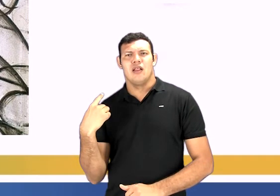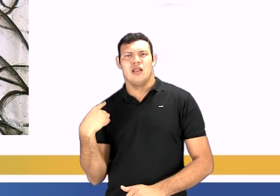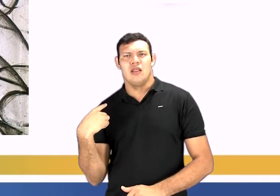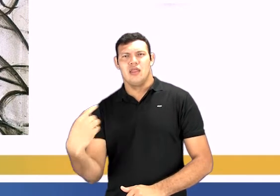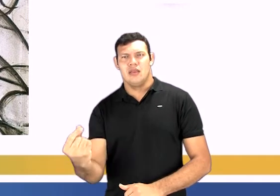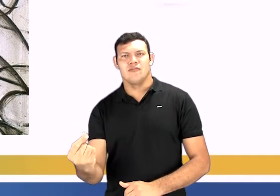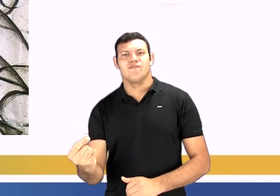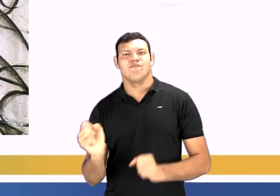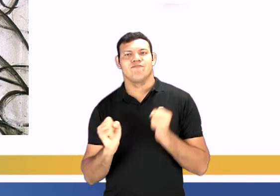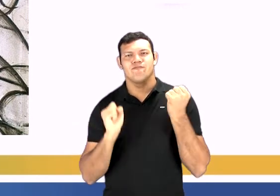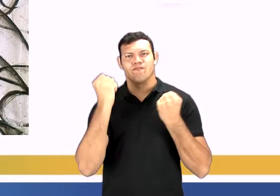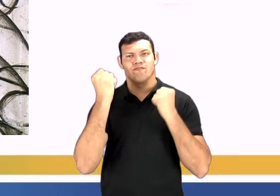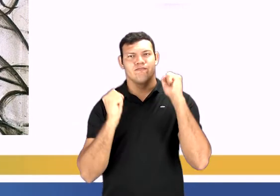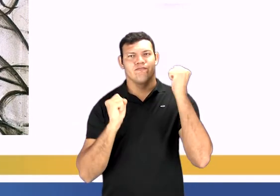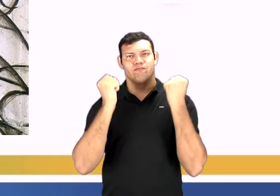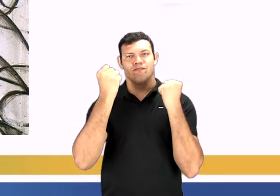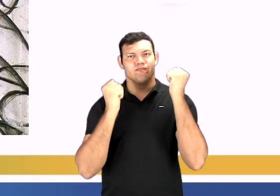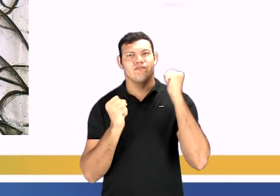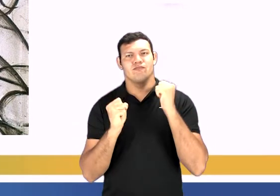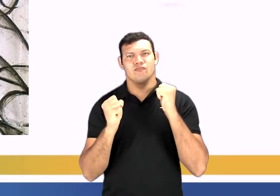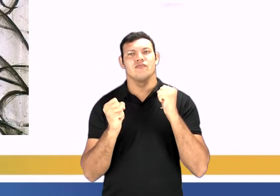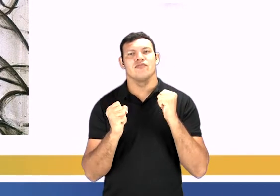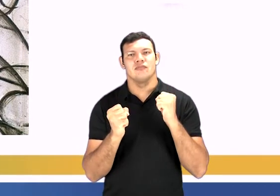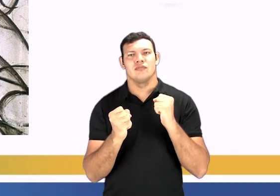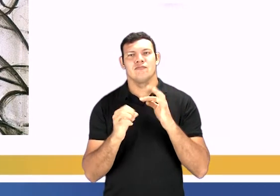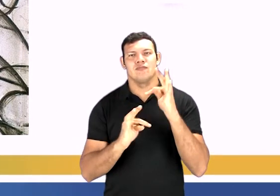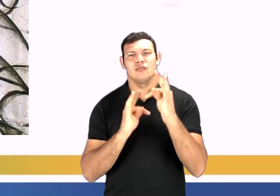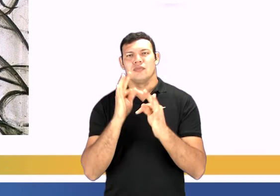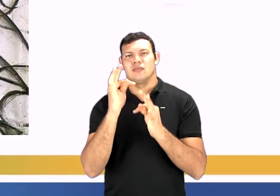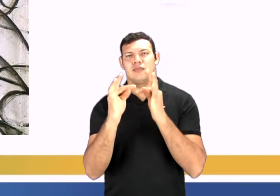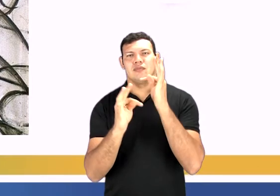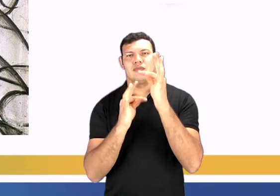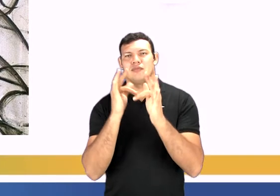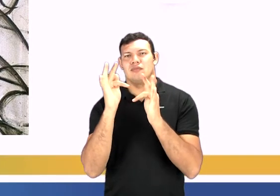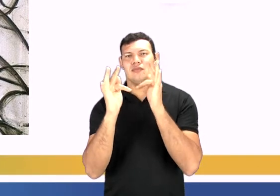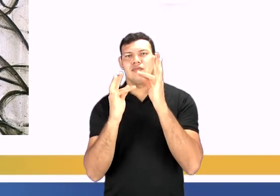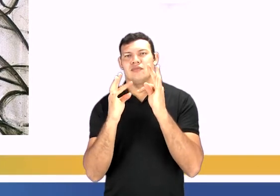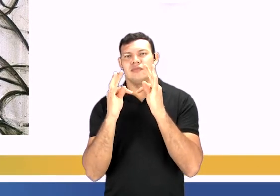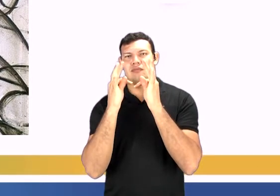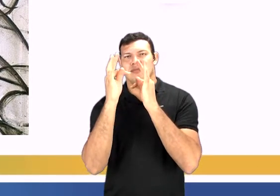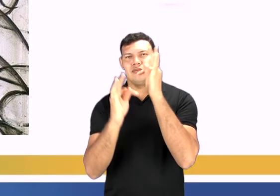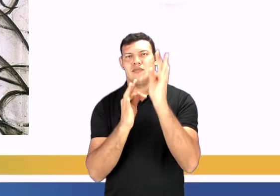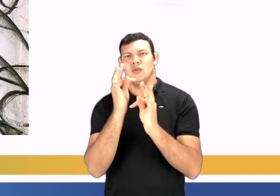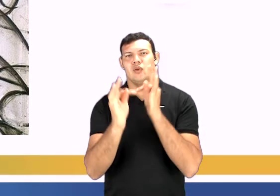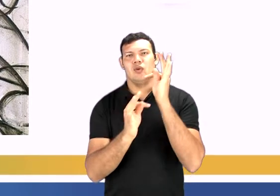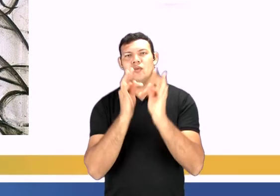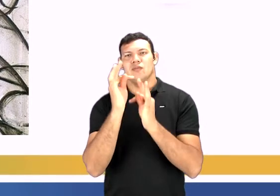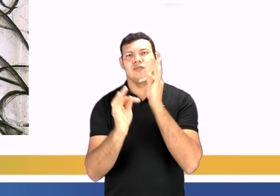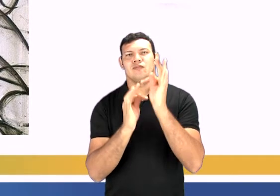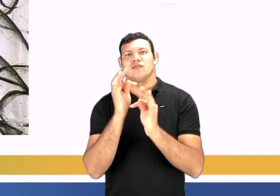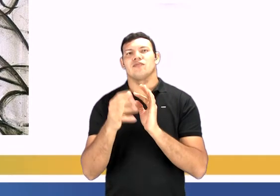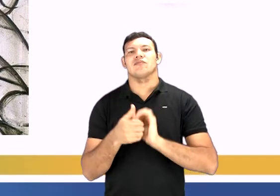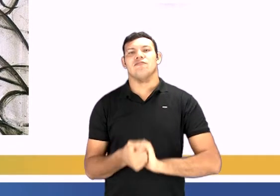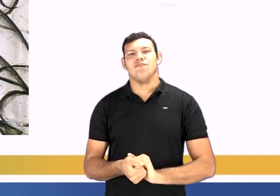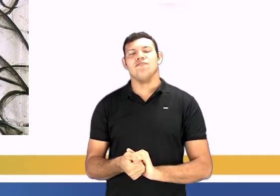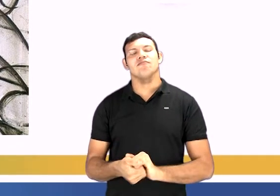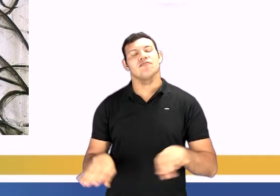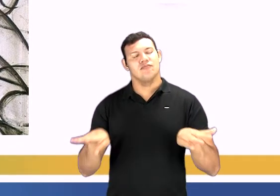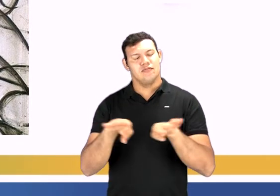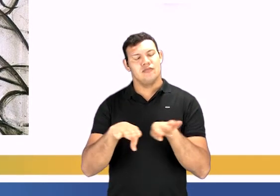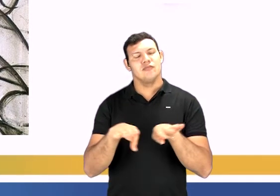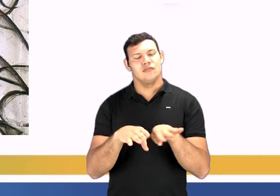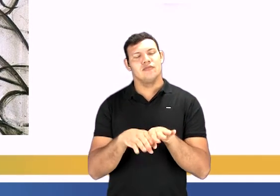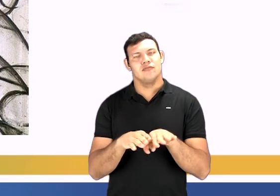a indústria, as inovações tecnológicas que surgiam e tinham apreço pela ideia de futuro